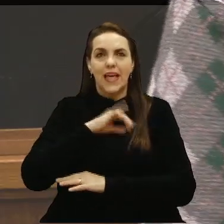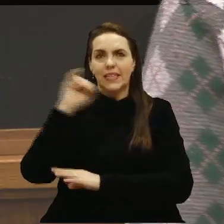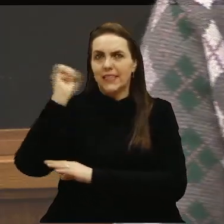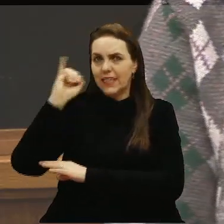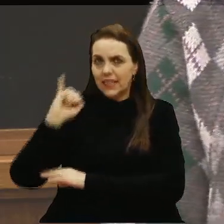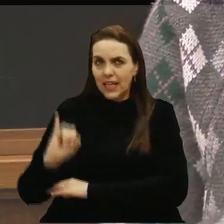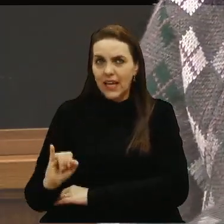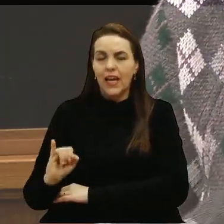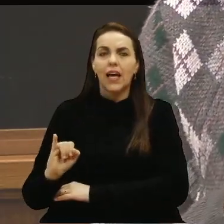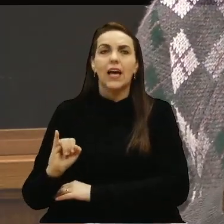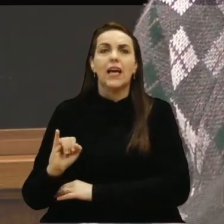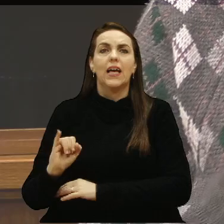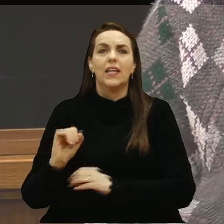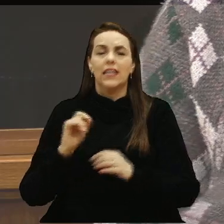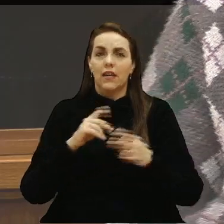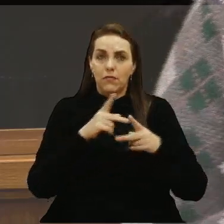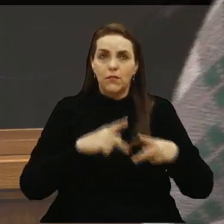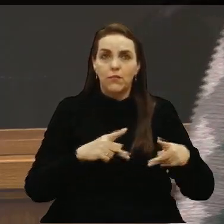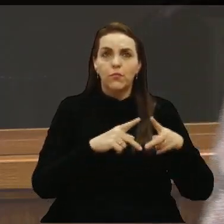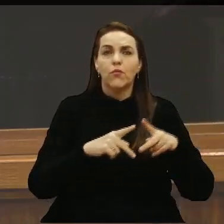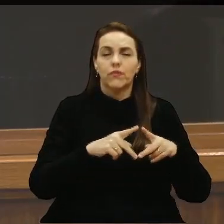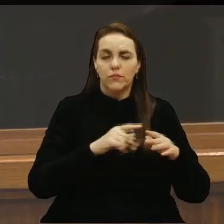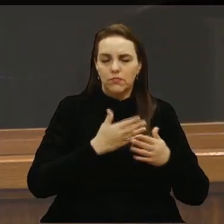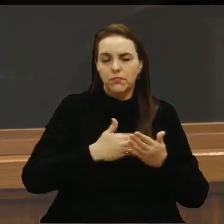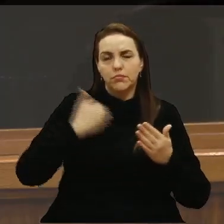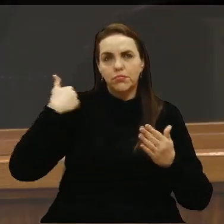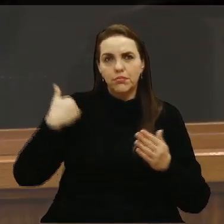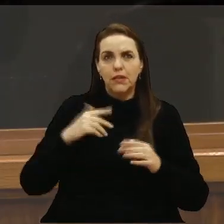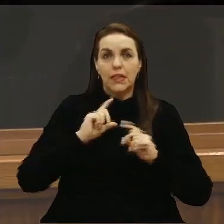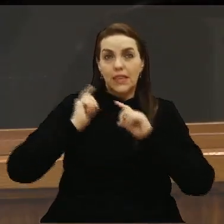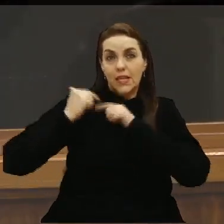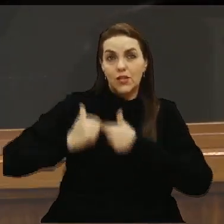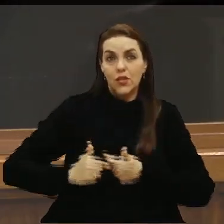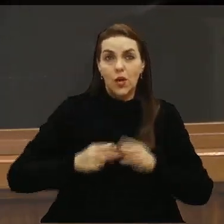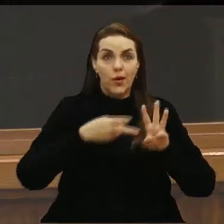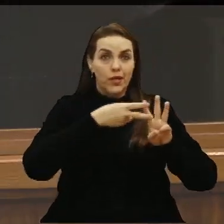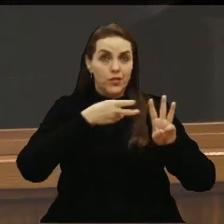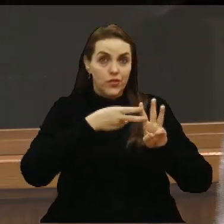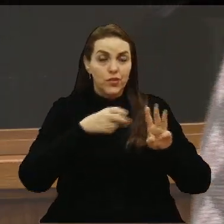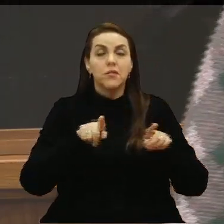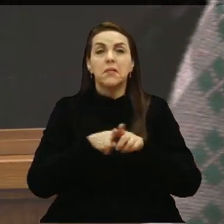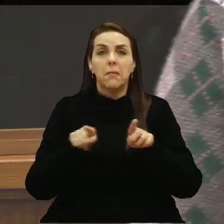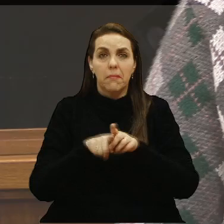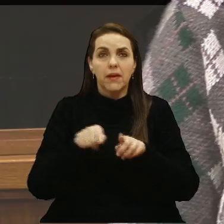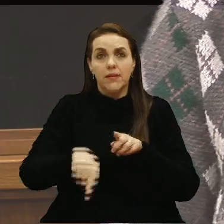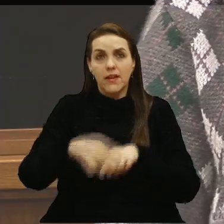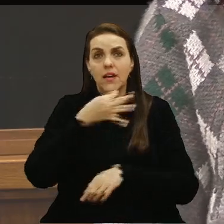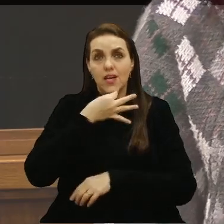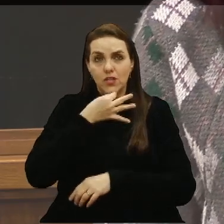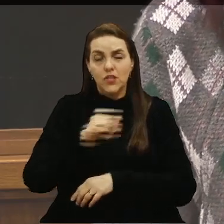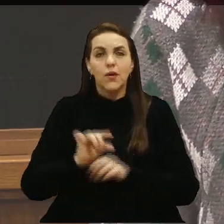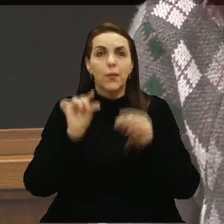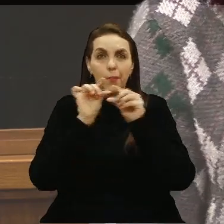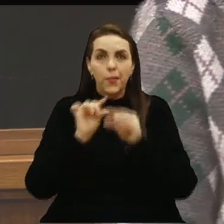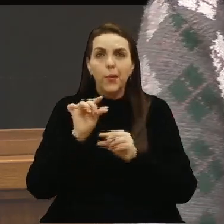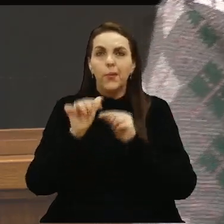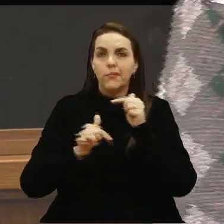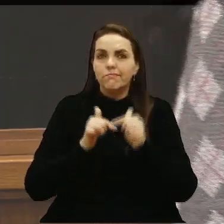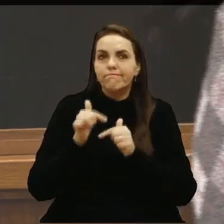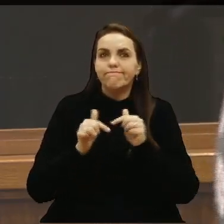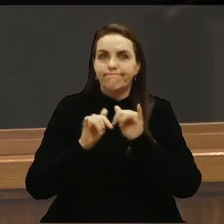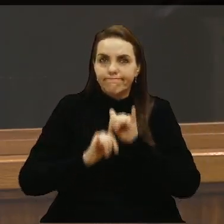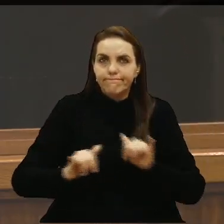italiana, dos povos tradicionais, né, os indígenas. Temos indígenas em Caxias, que também é muito pouco